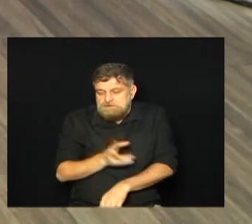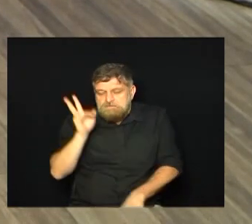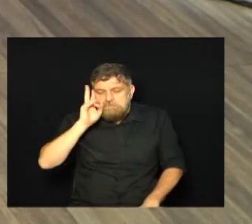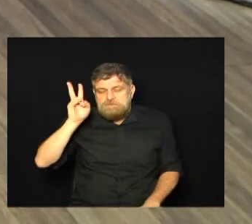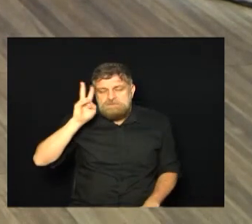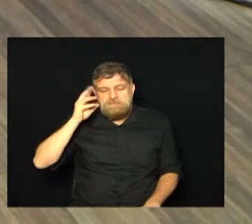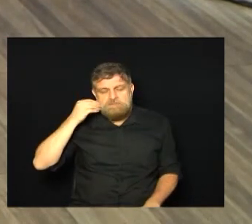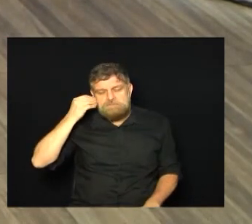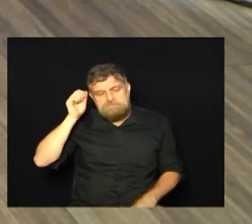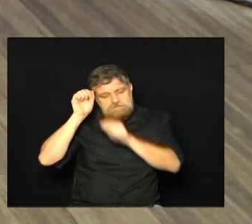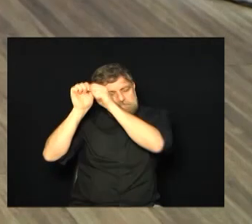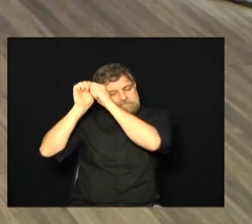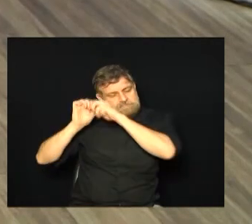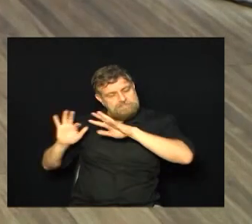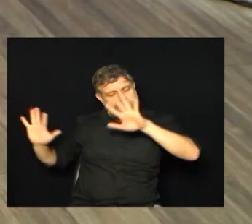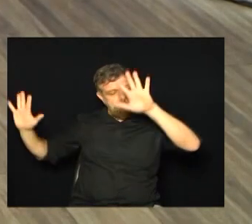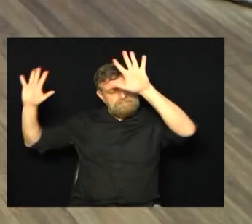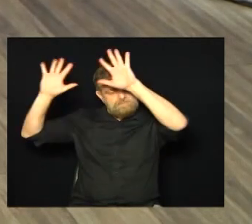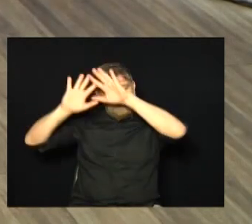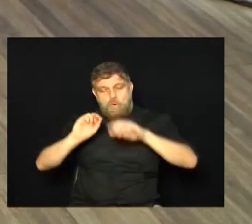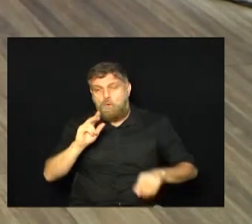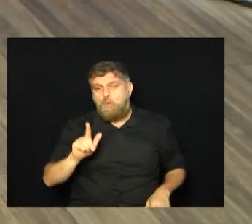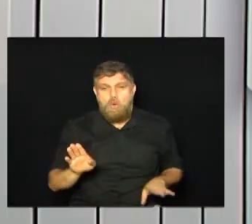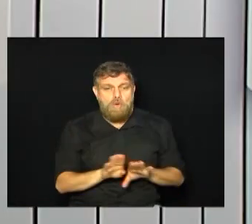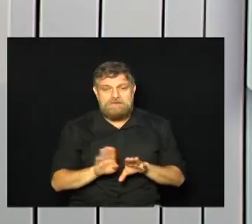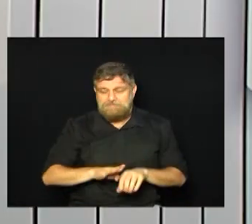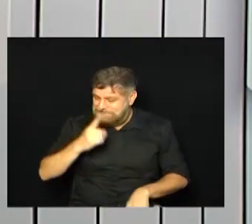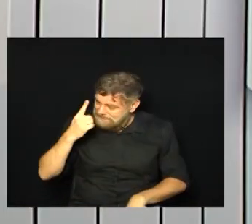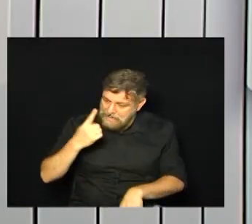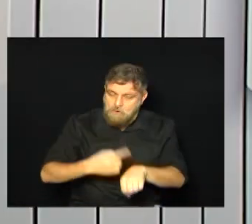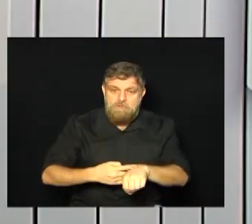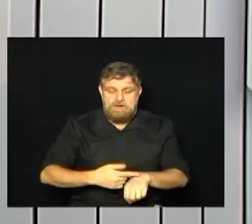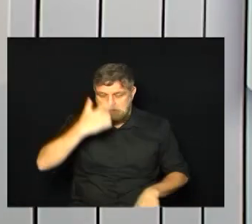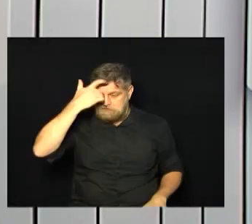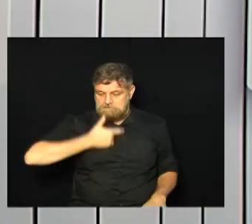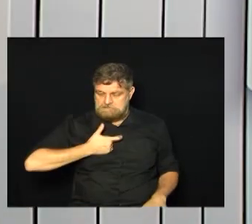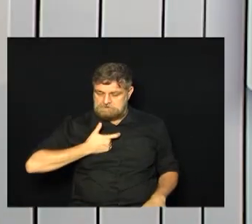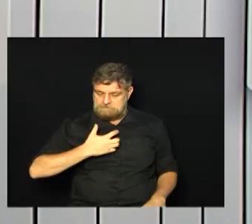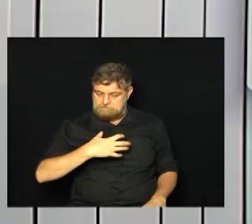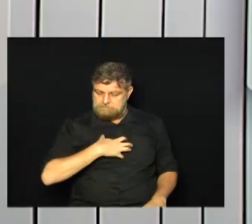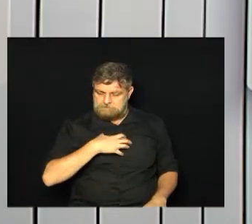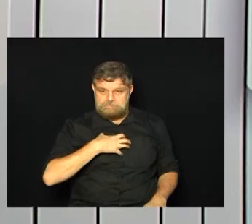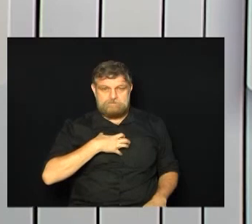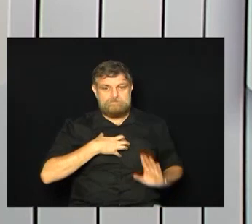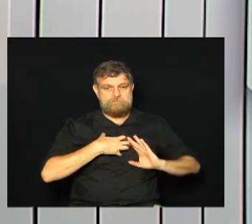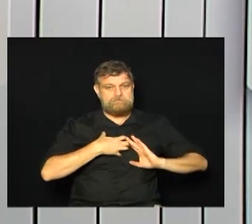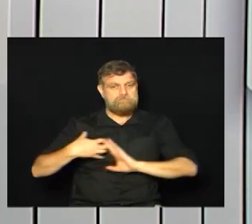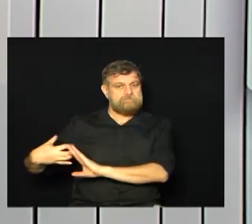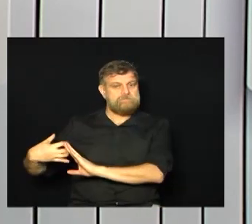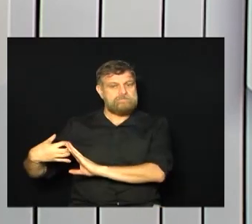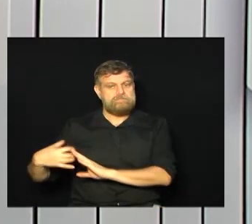você viveu, ou é uma construção completamente ali sóbria e você não deixa o sentimento te